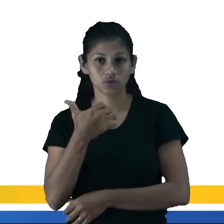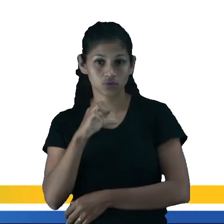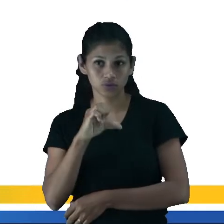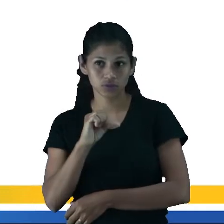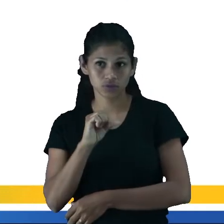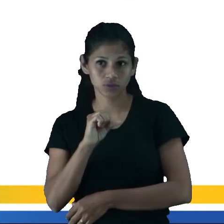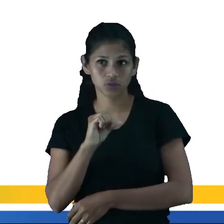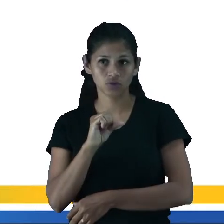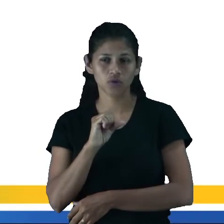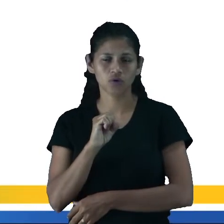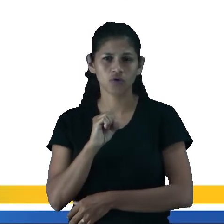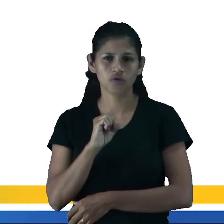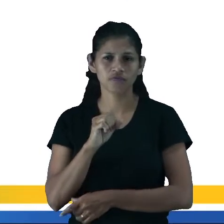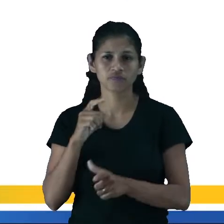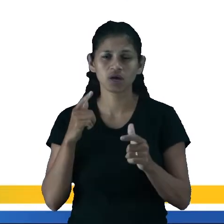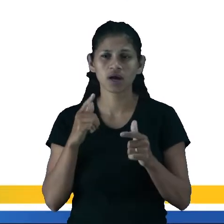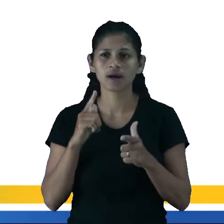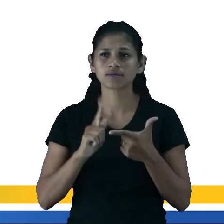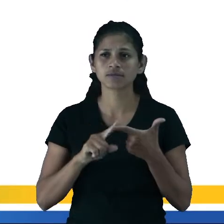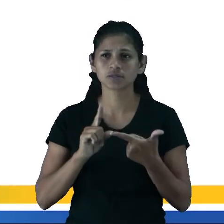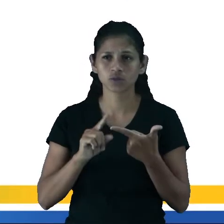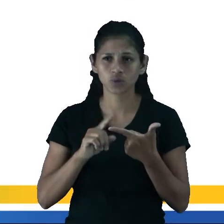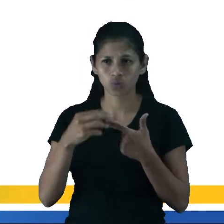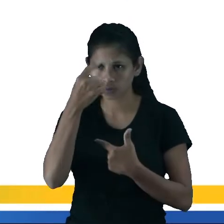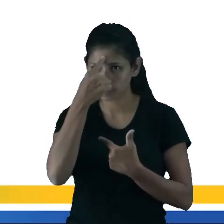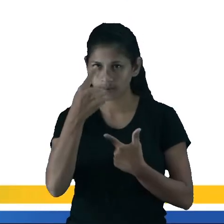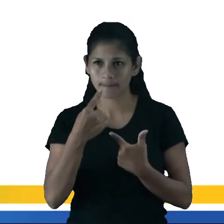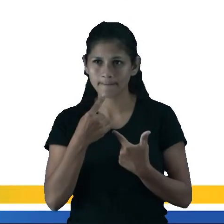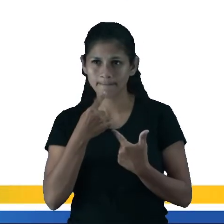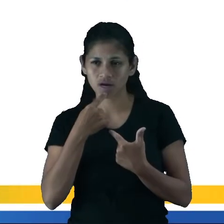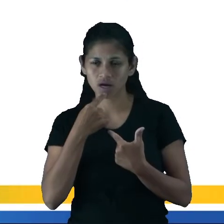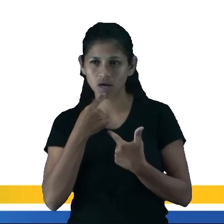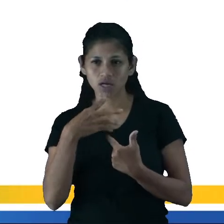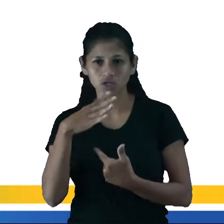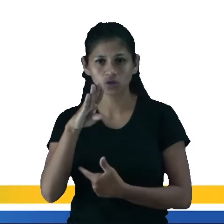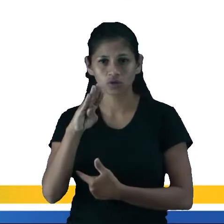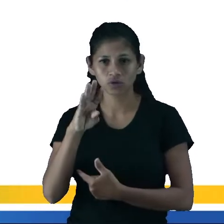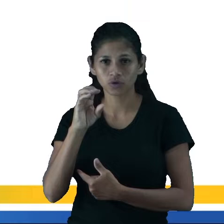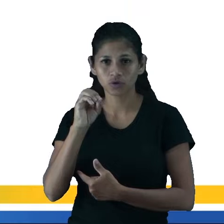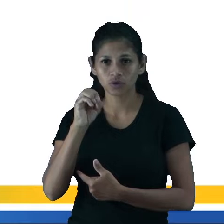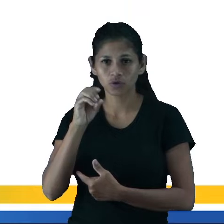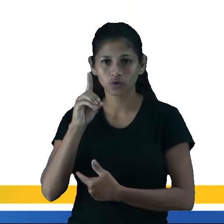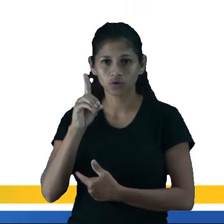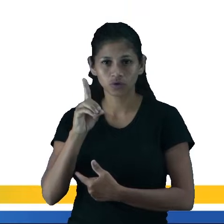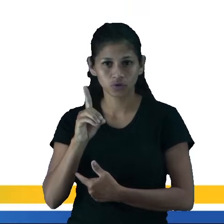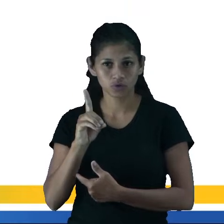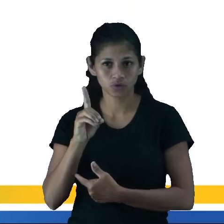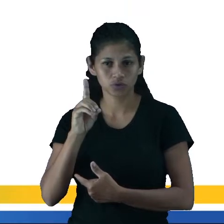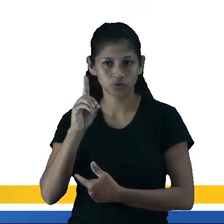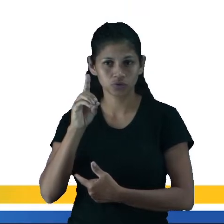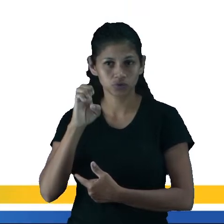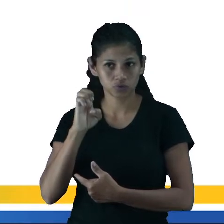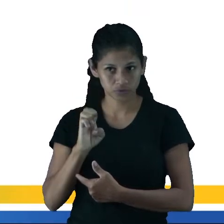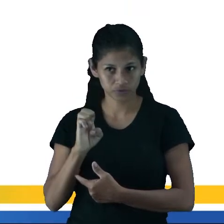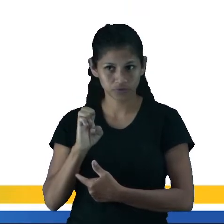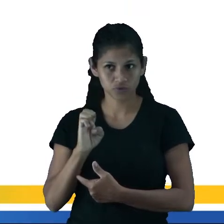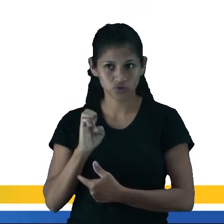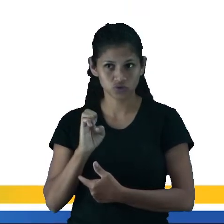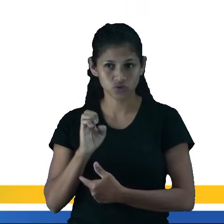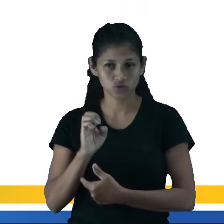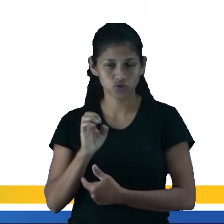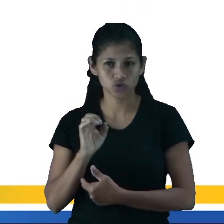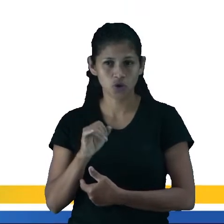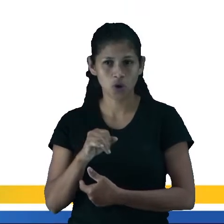tem também uma imagem do bonde português, que é uma imagem, um bonde aí que foi preservado, tá? Para